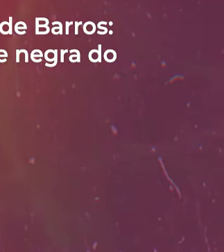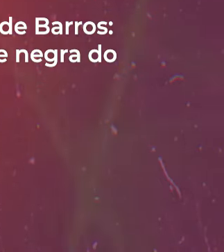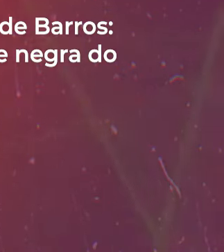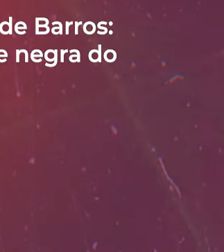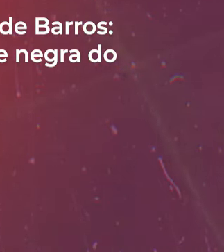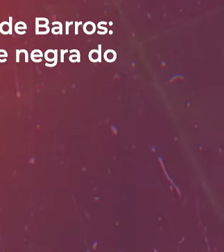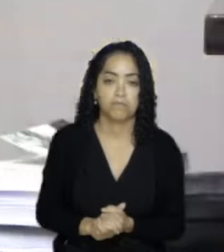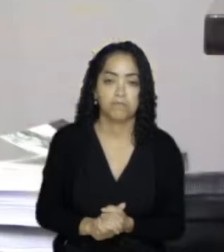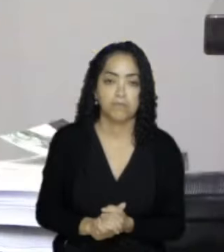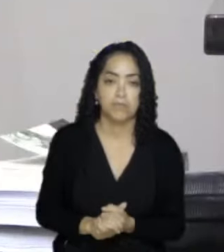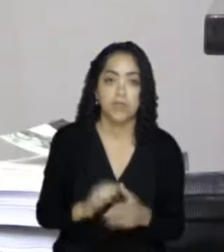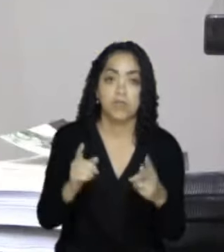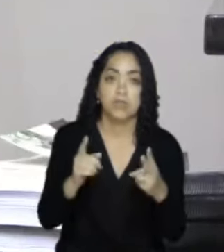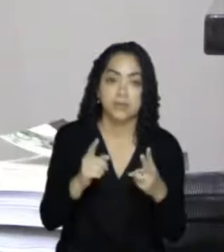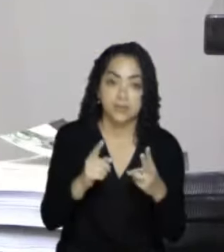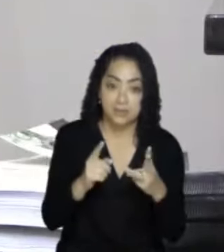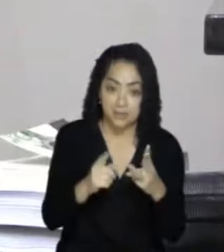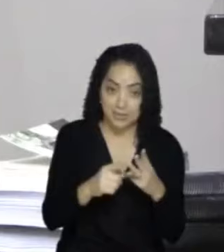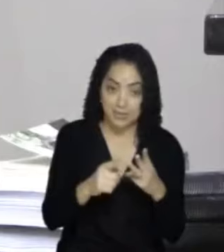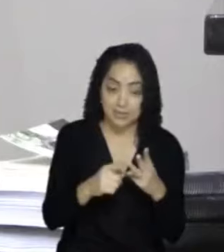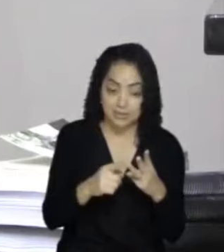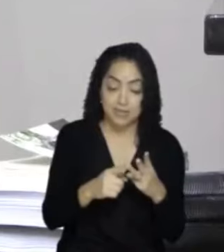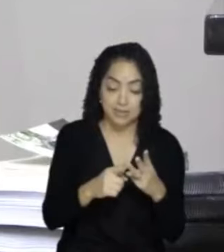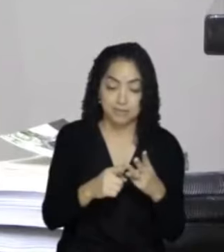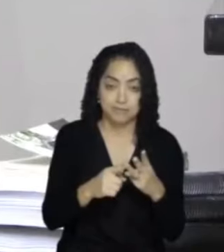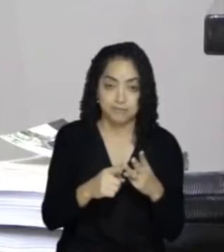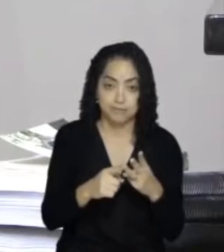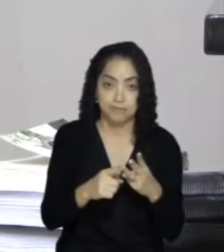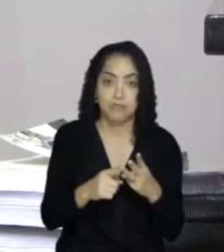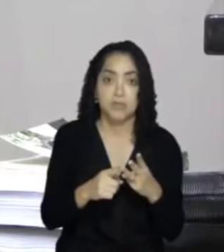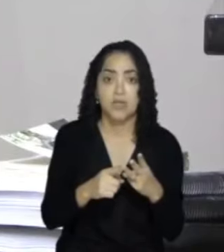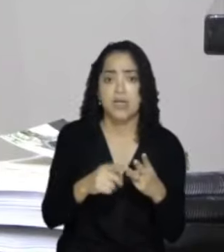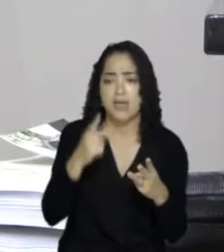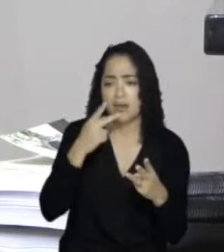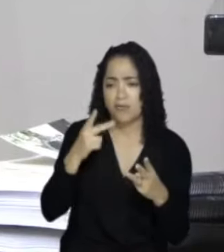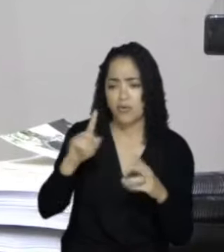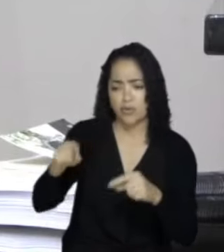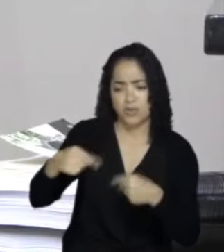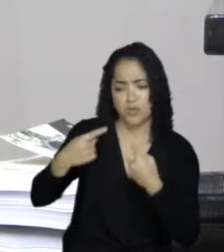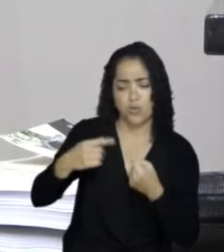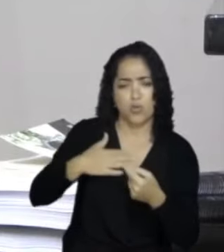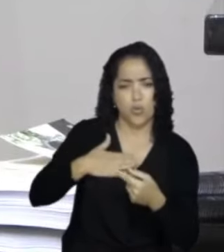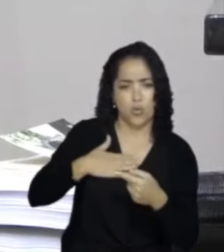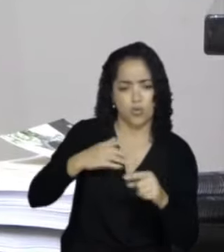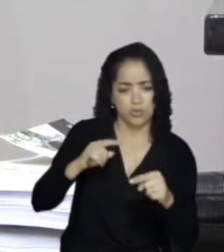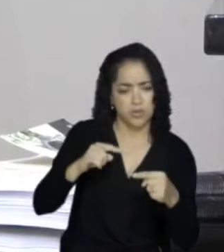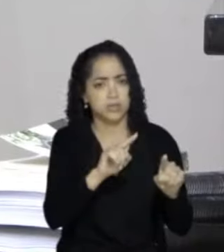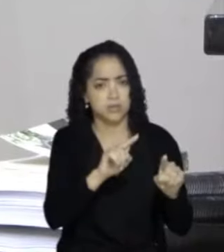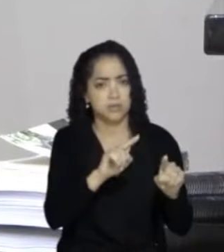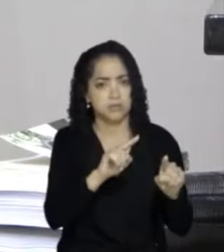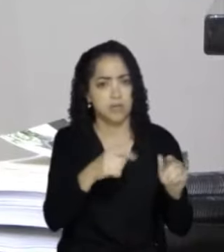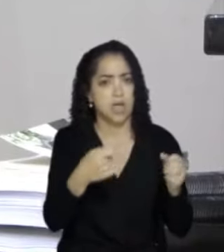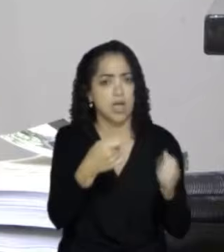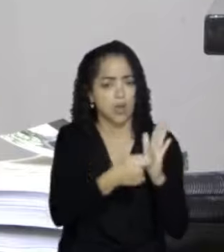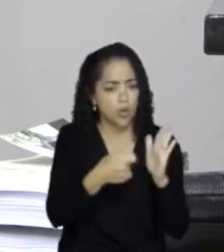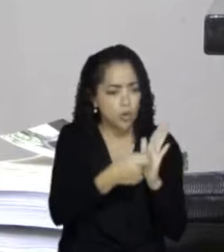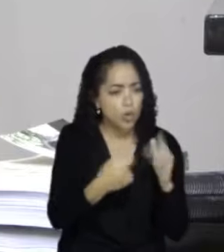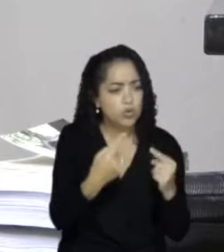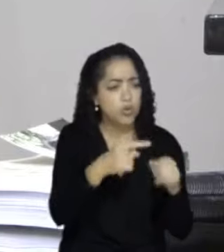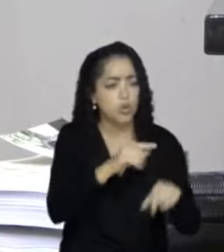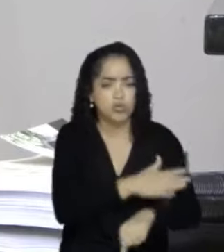meu Deus. Terceira mentira, a deputada diz que eu sou contra a luta contra o racismo, ou seja, me acusa de racismo. Ou seja, são